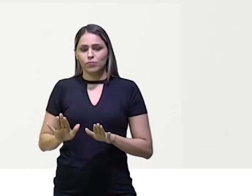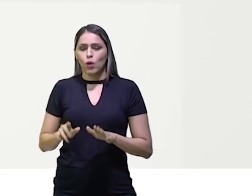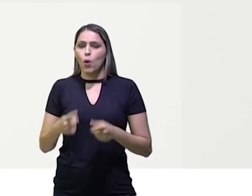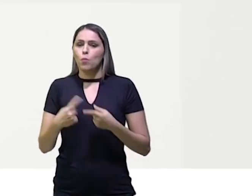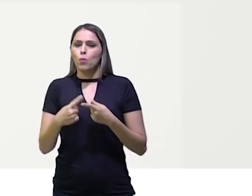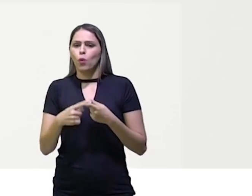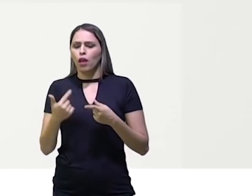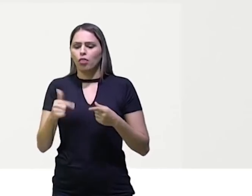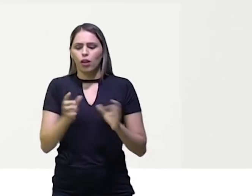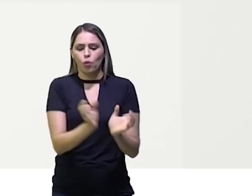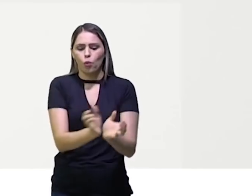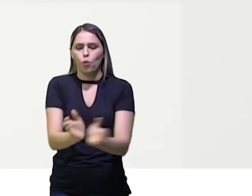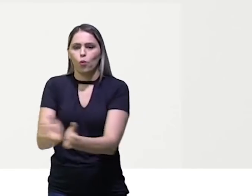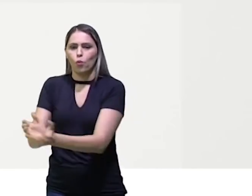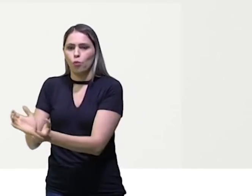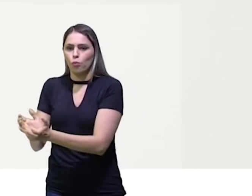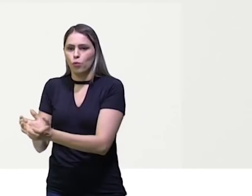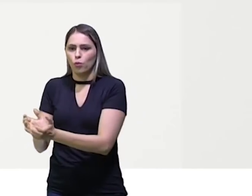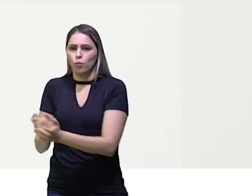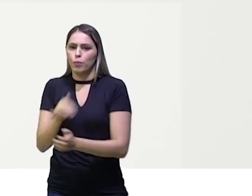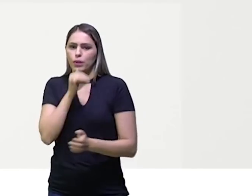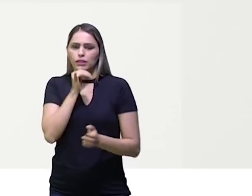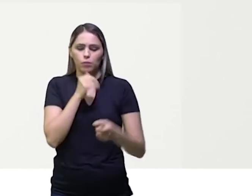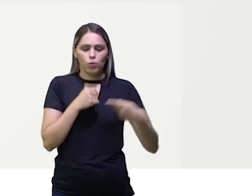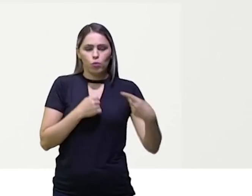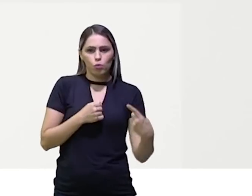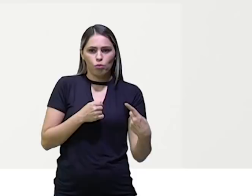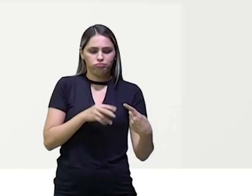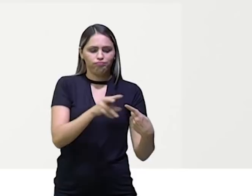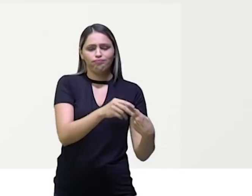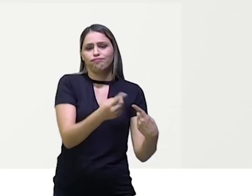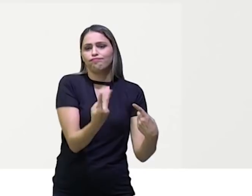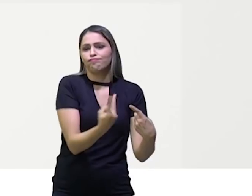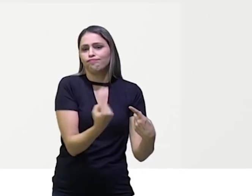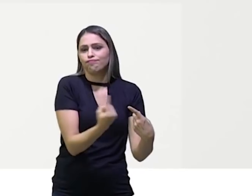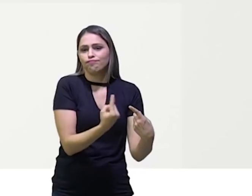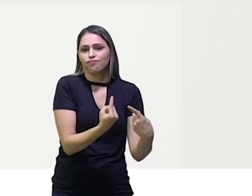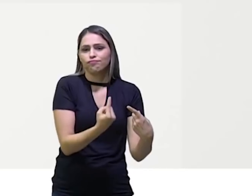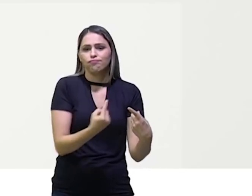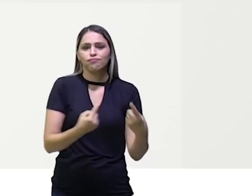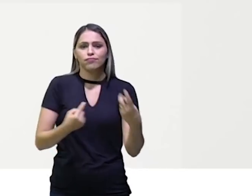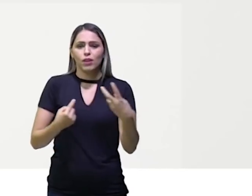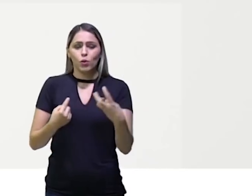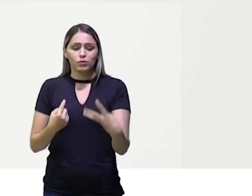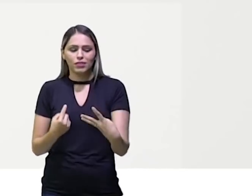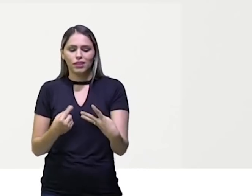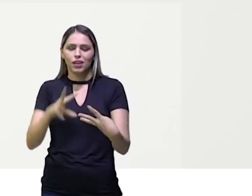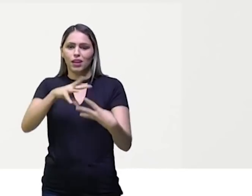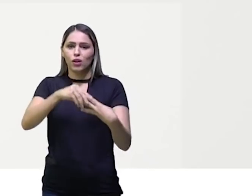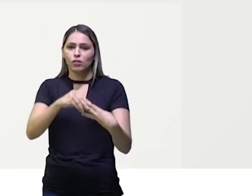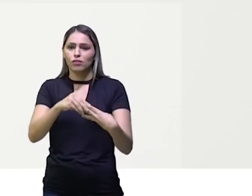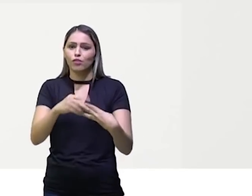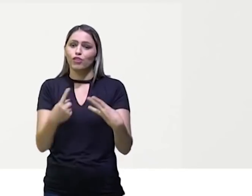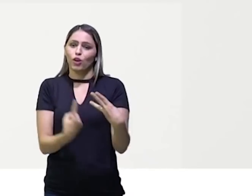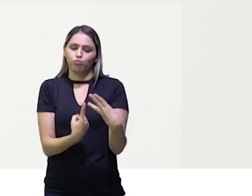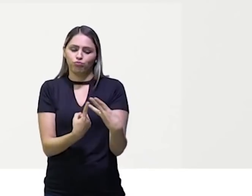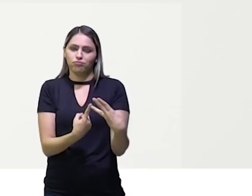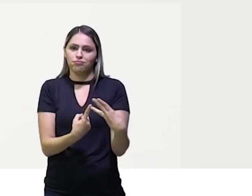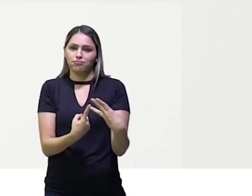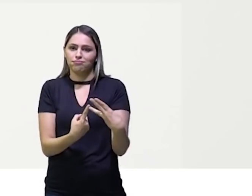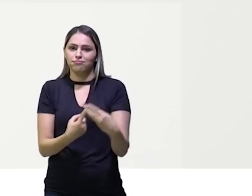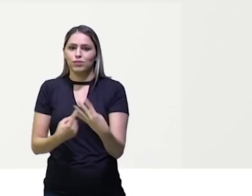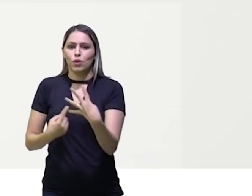vai fazer o par e vai sobrar 1. O 5 vai fazer 2 pares e vai sobrar 1. e